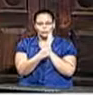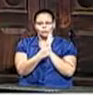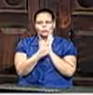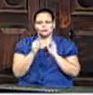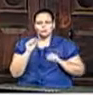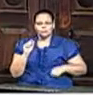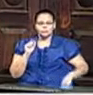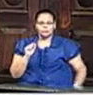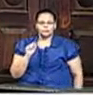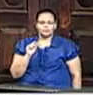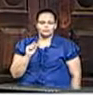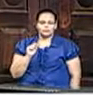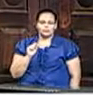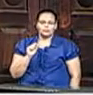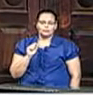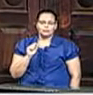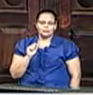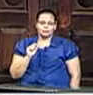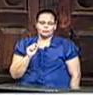que